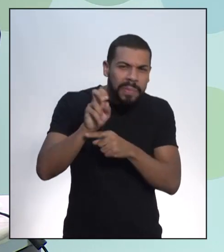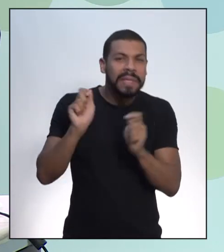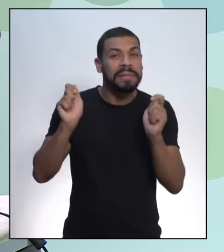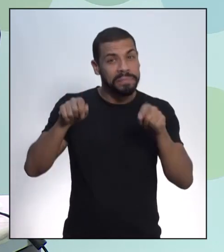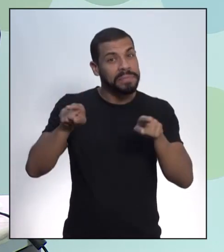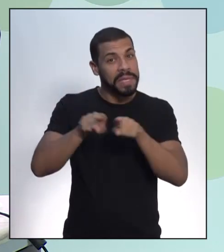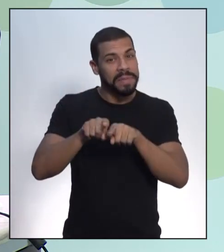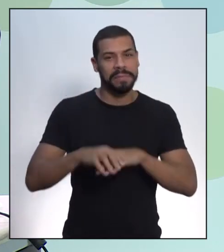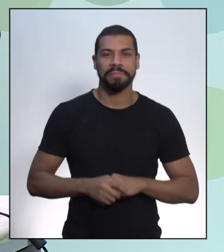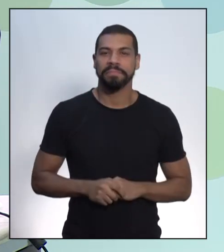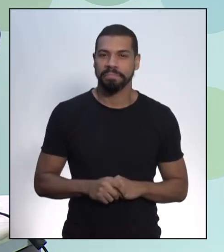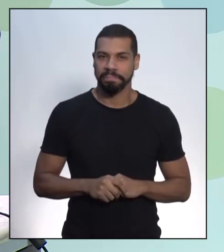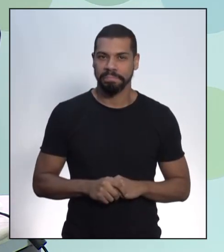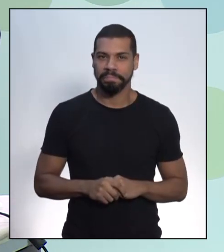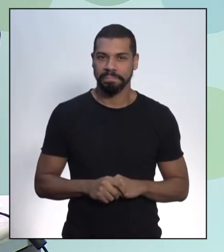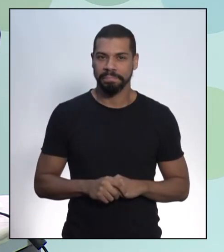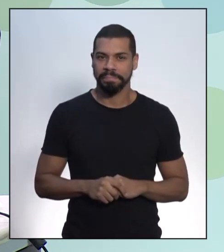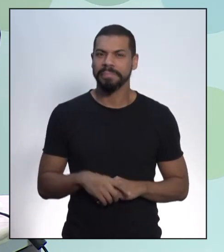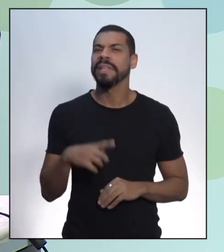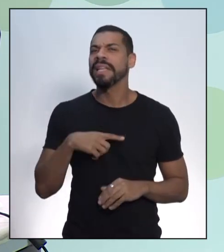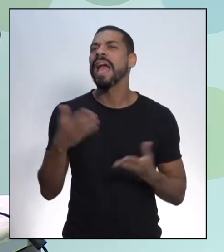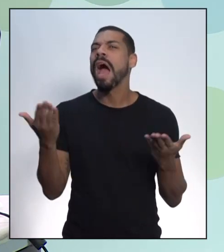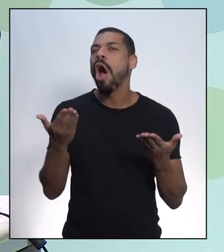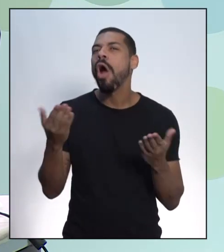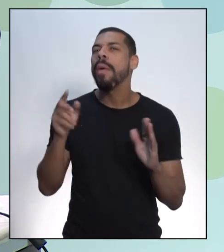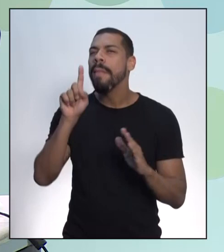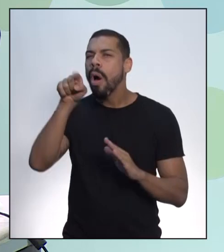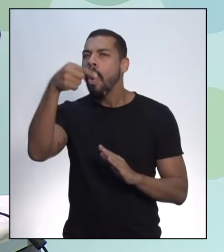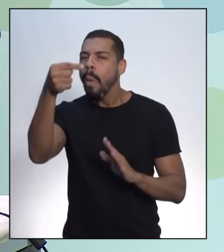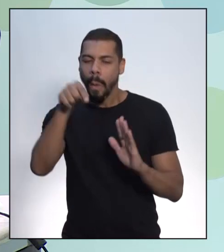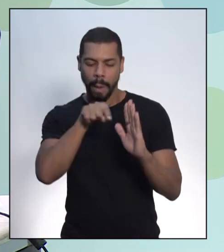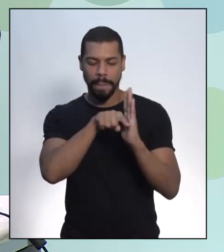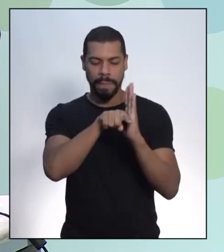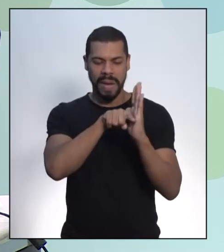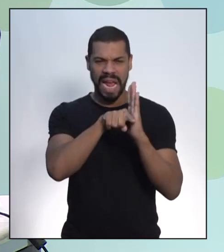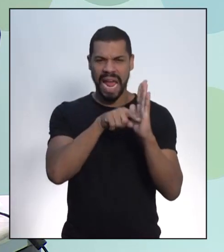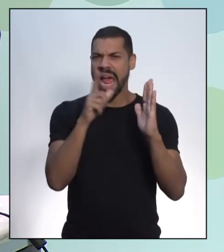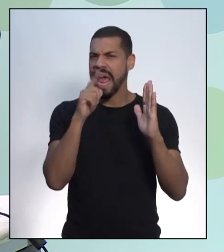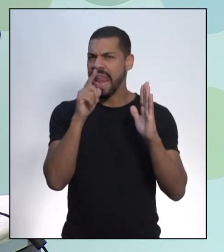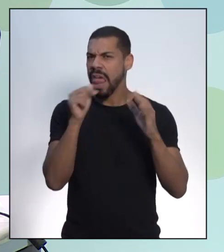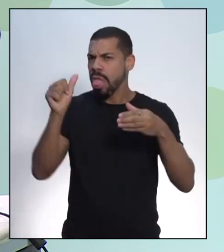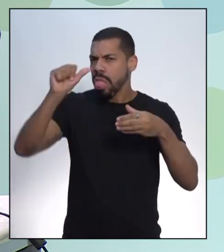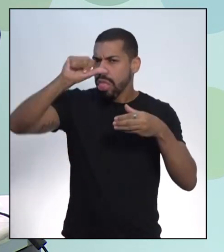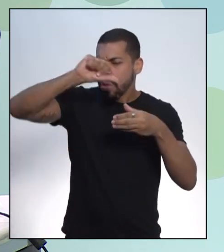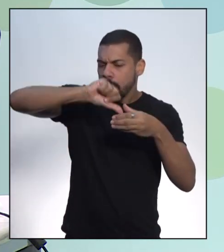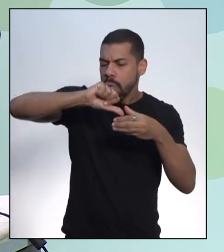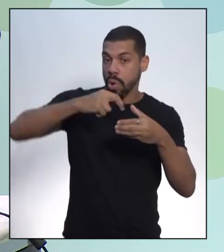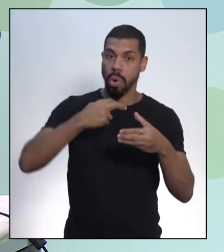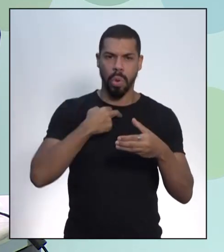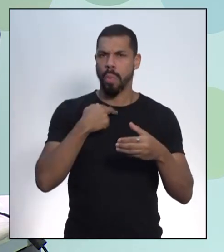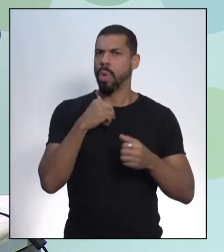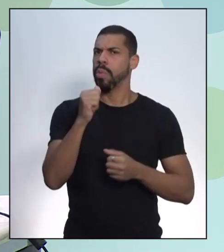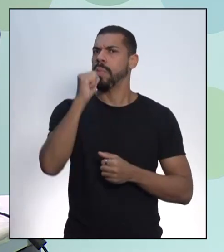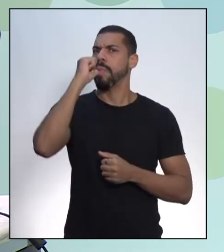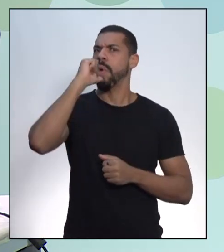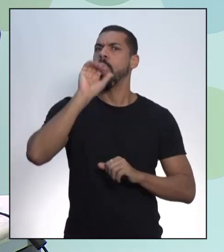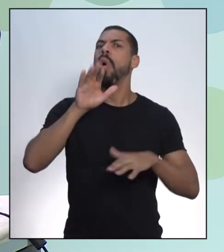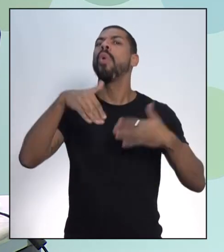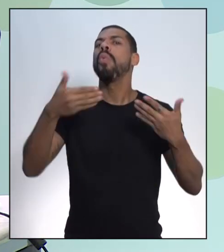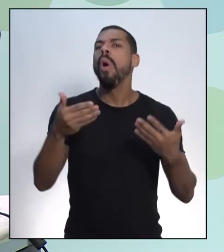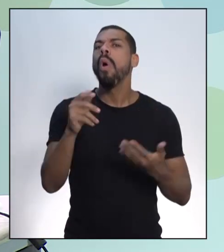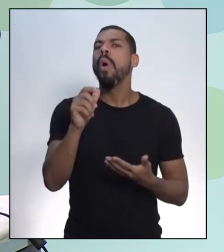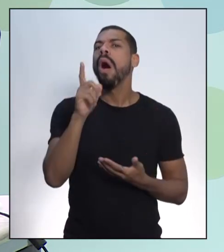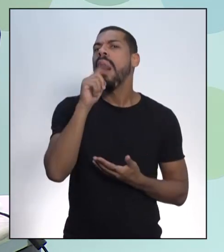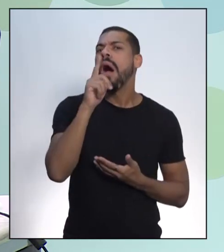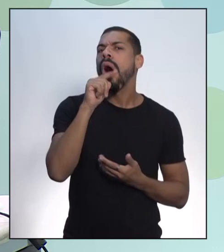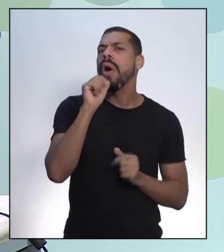micro-organismos, né? Aí nós temos mais uma pergunta. Se aquela água que sai, ela não pode beber, mas qual água que nós podemos beber? É